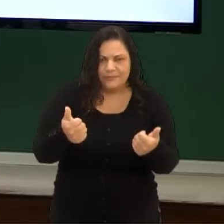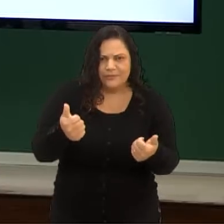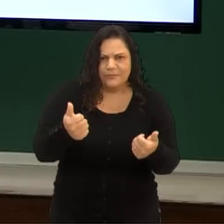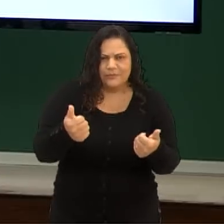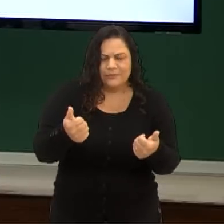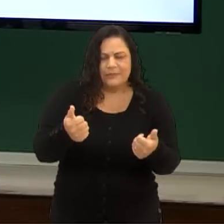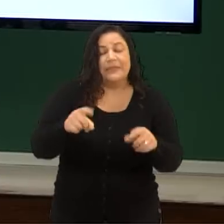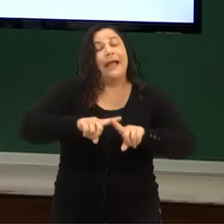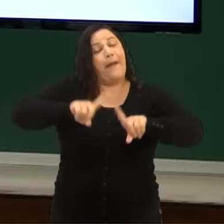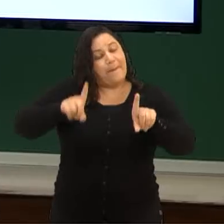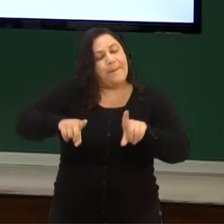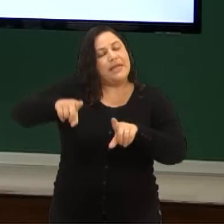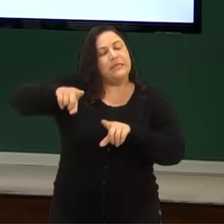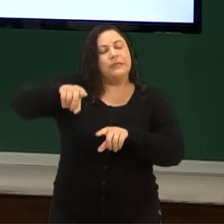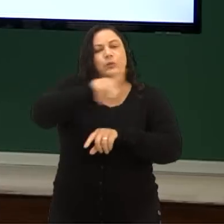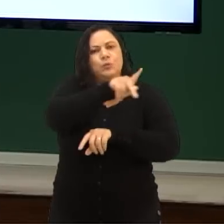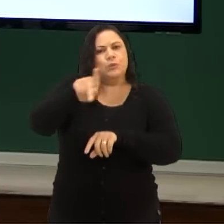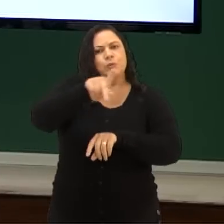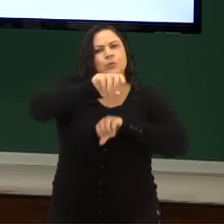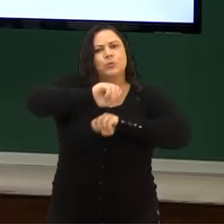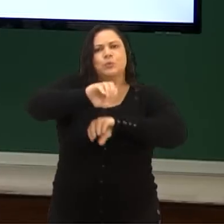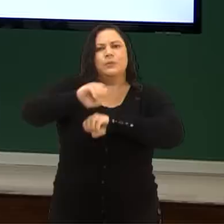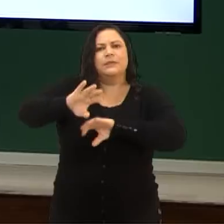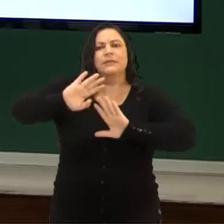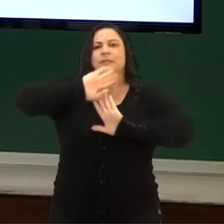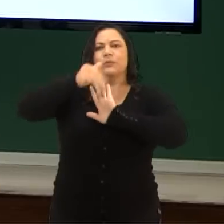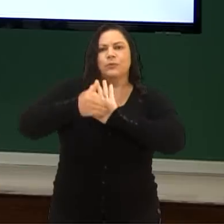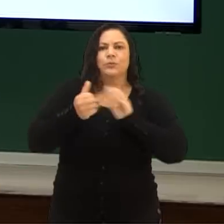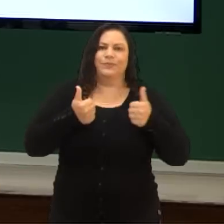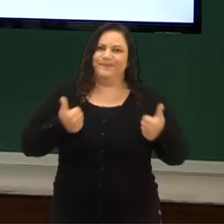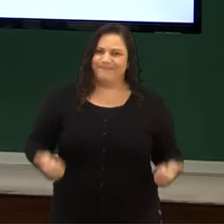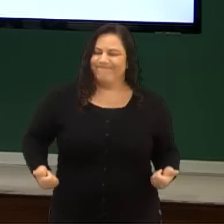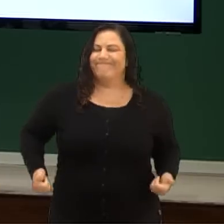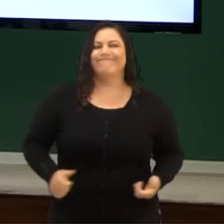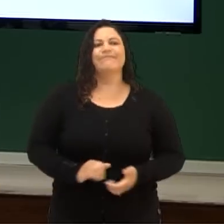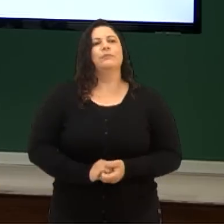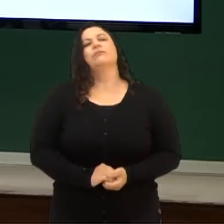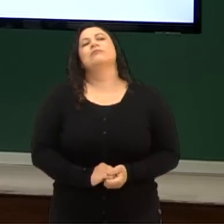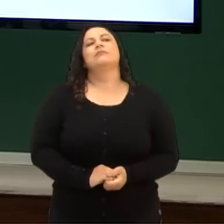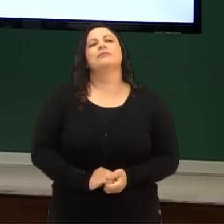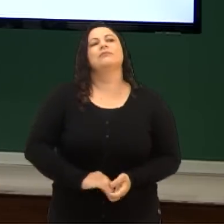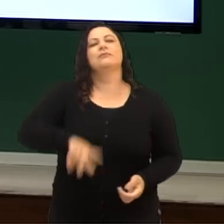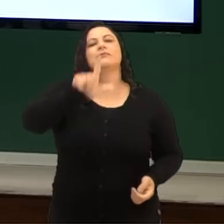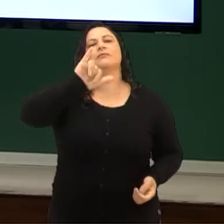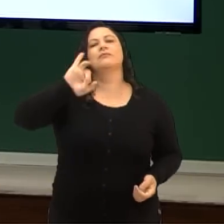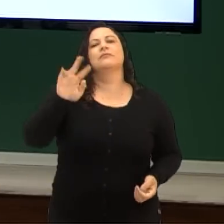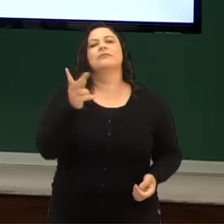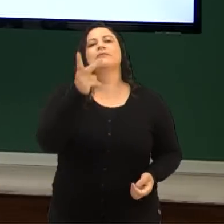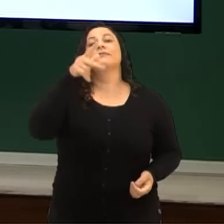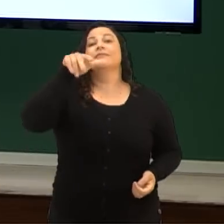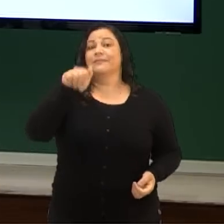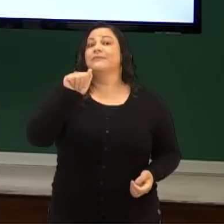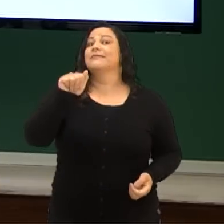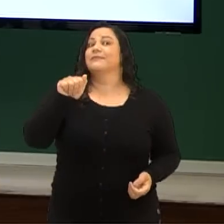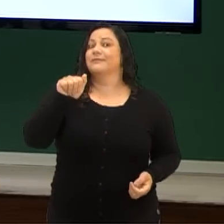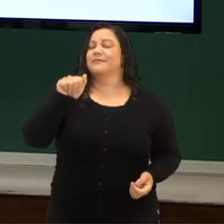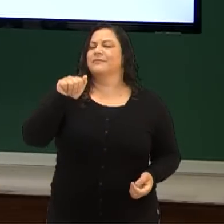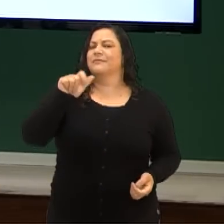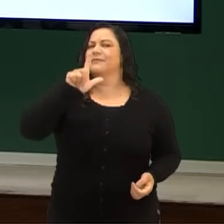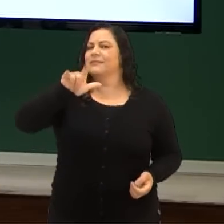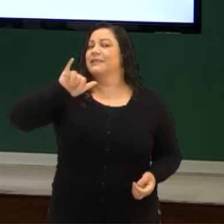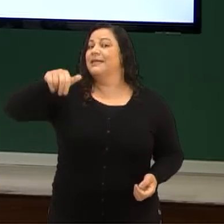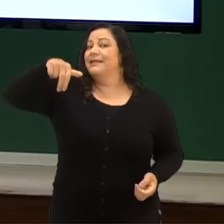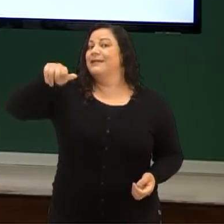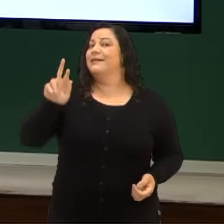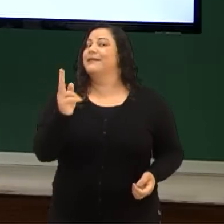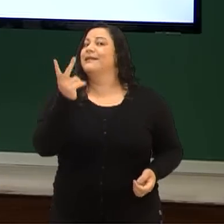Sim, vamos ensinar as duas coisas. Relaxa. Então vamos lá. Matriz linha. Peguem um nome. Linha significa o quê? Que ela tem